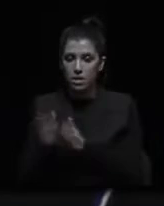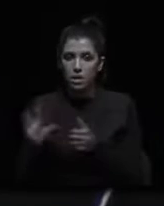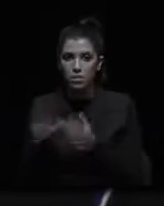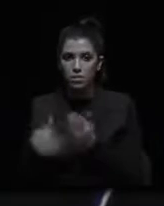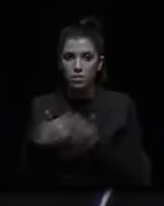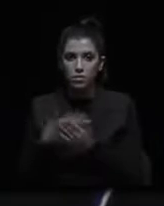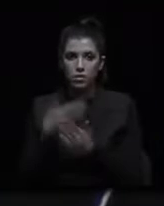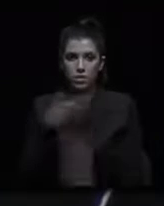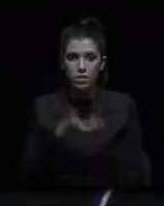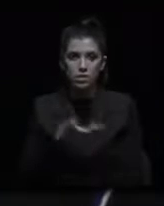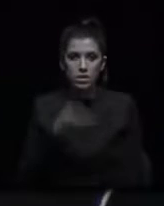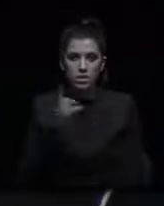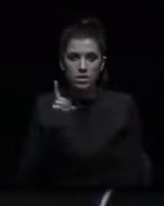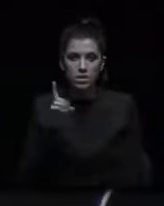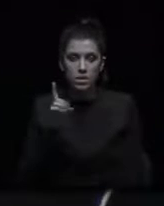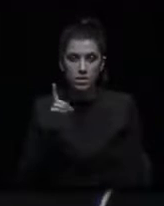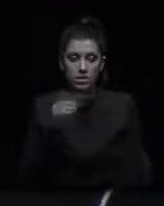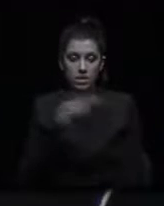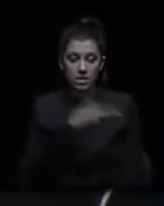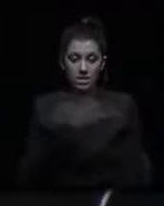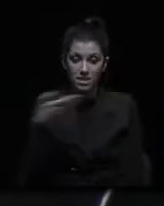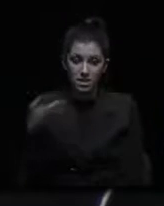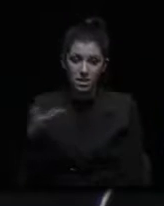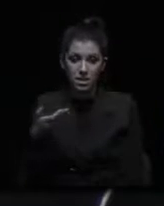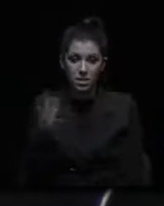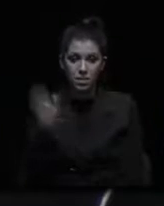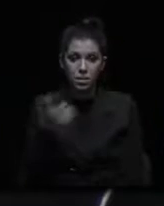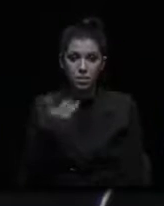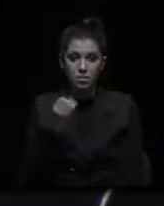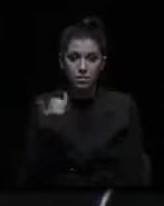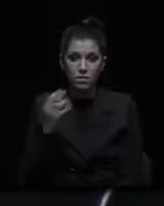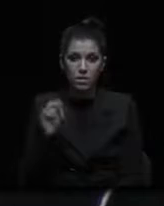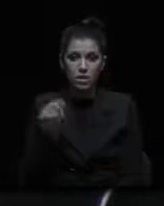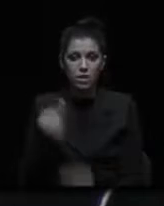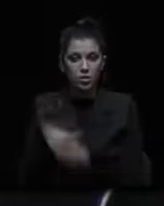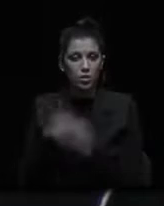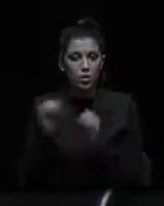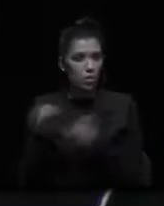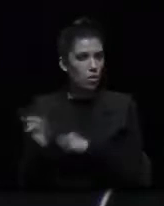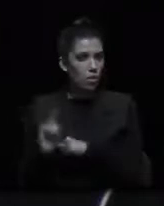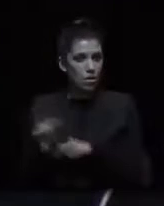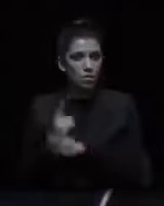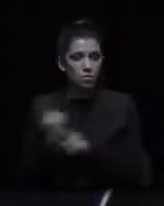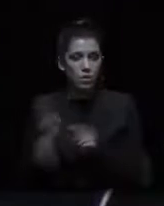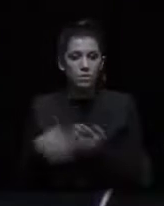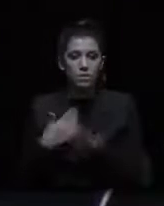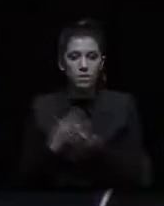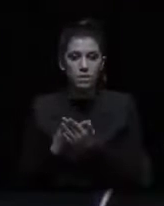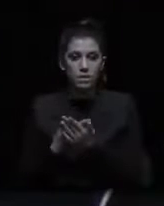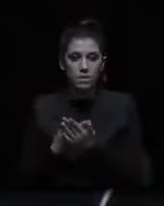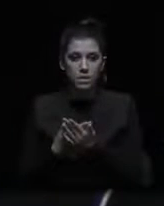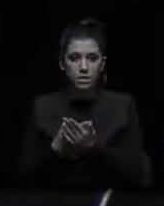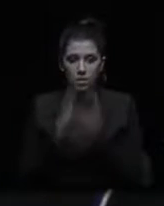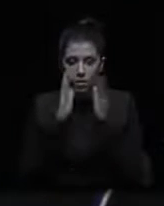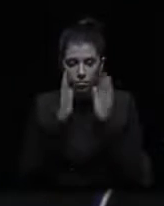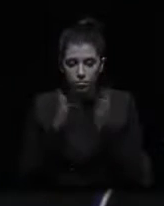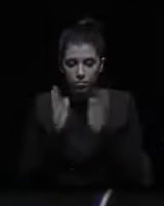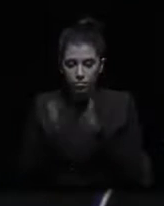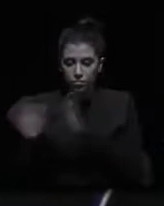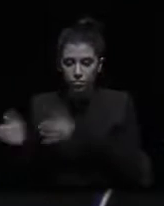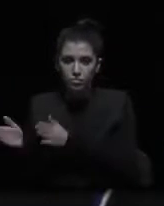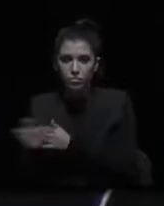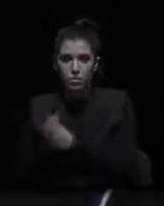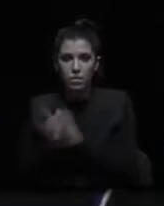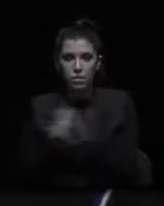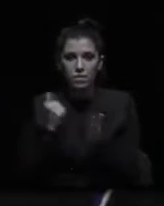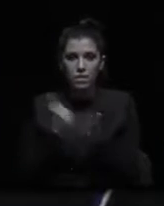número 717 de 2023, merece também genericamente a nossa concordância, constatando que ela se apresenta mais sistematizada. Para a